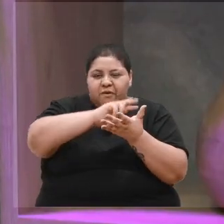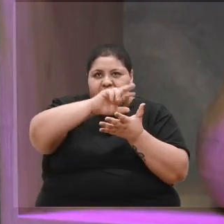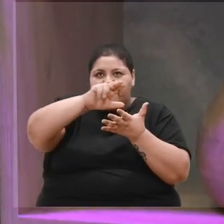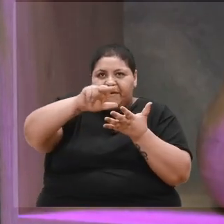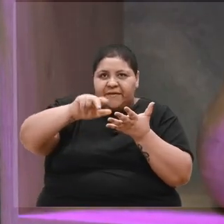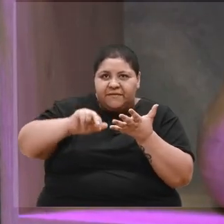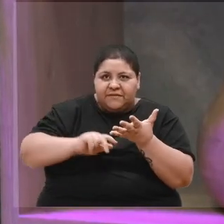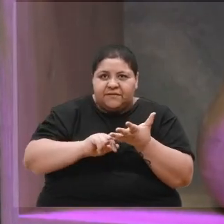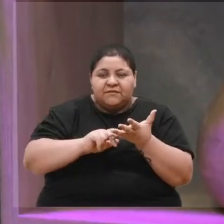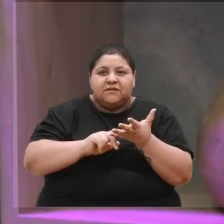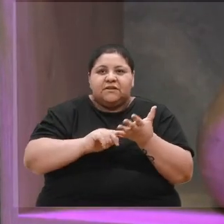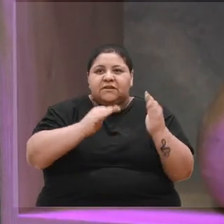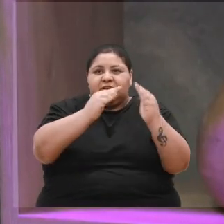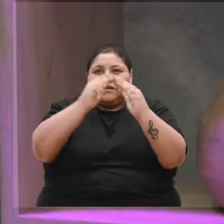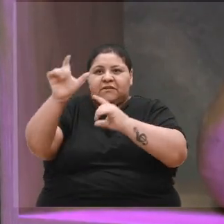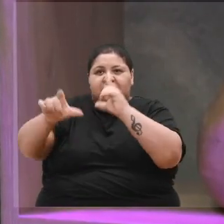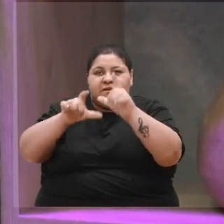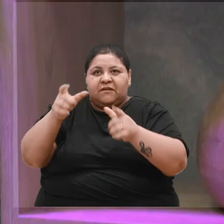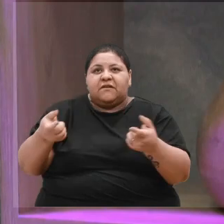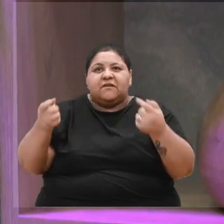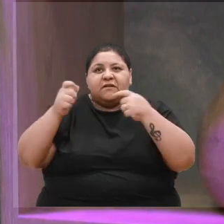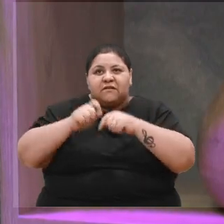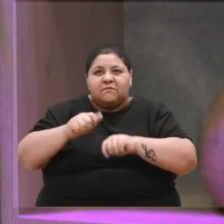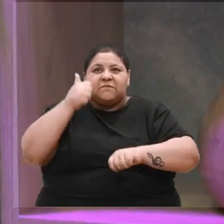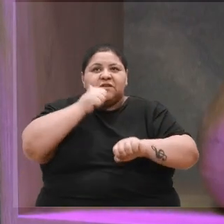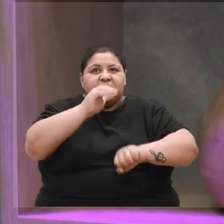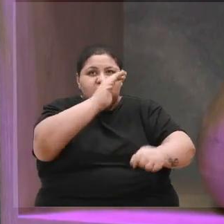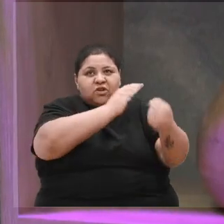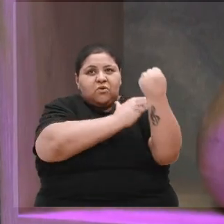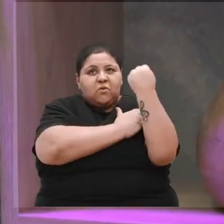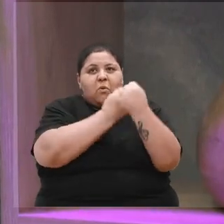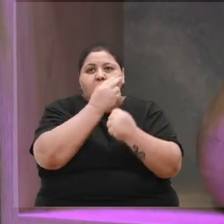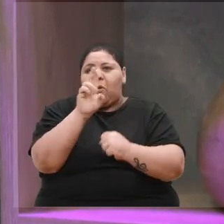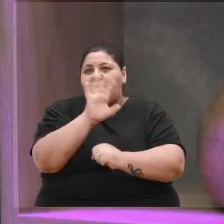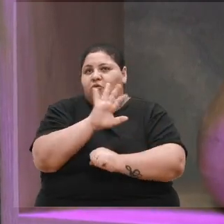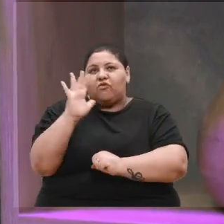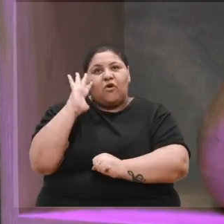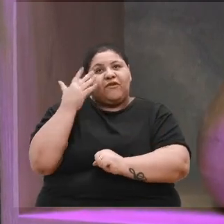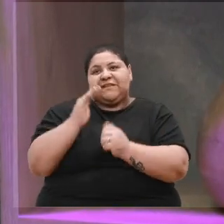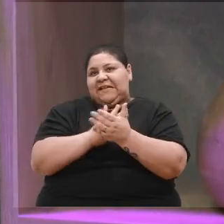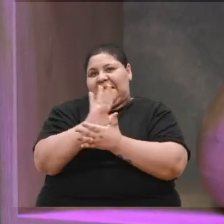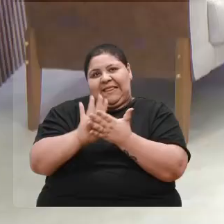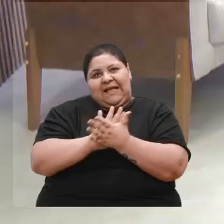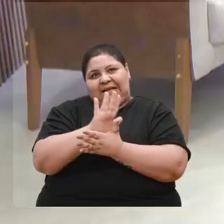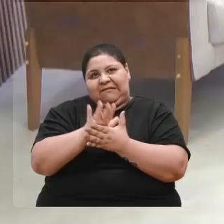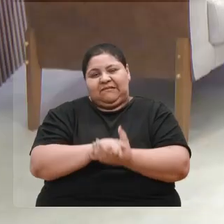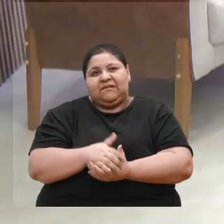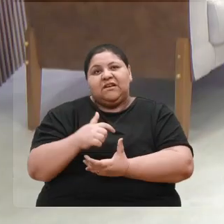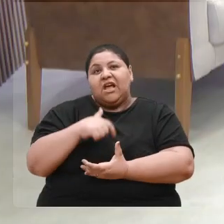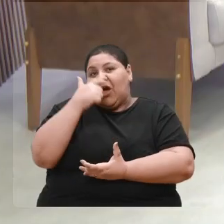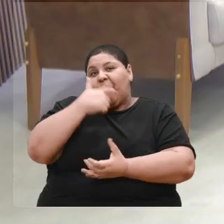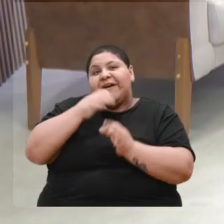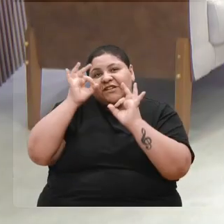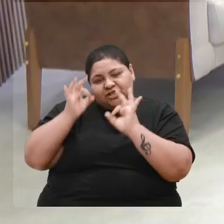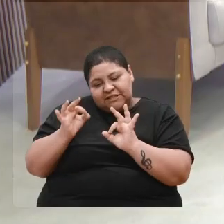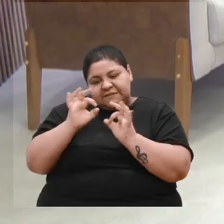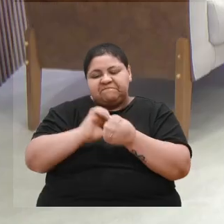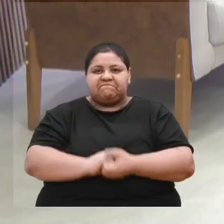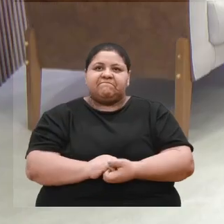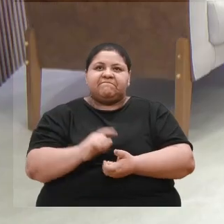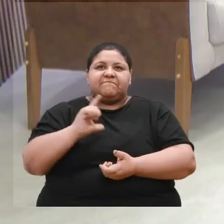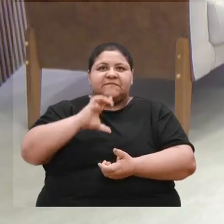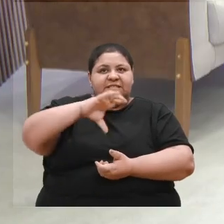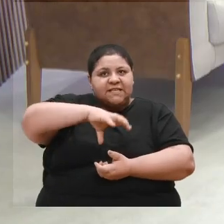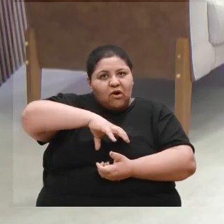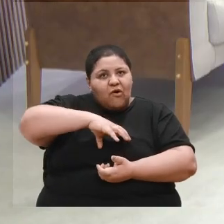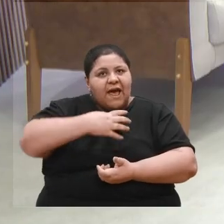plural, para ele ser habitável, ele precisa ser feminista ou ele não será. Eu acho que é isso, tu tem que